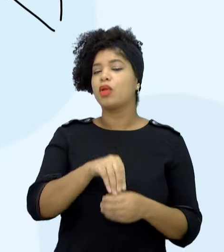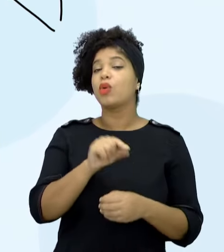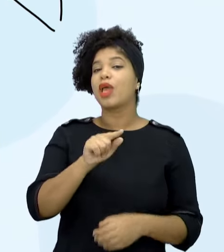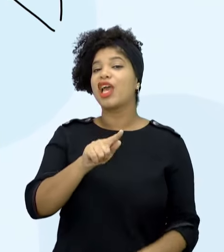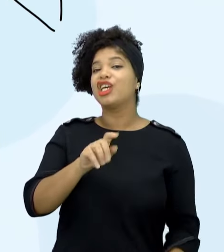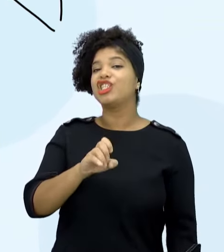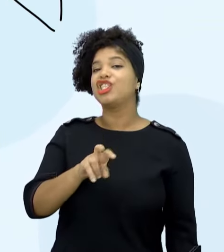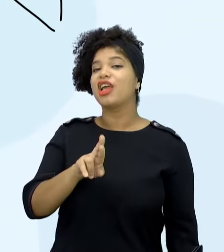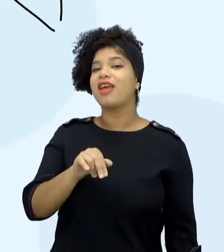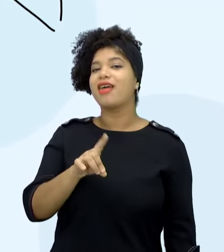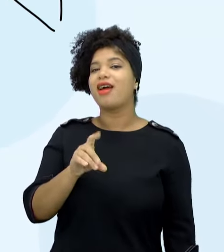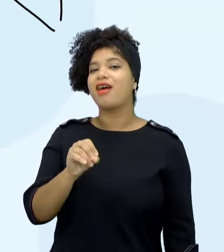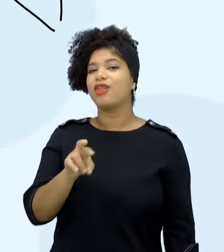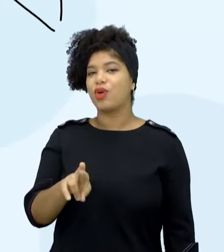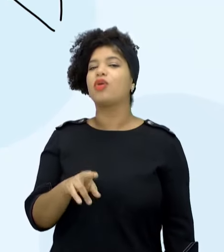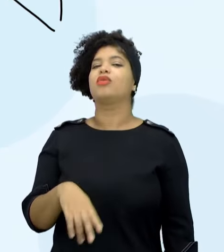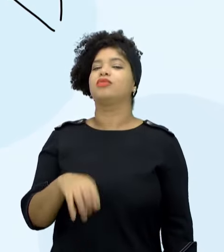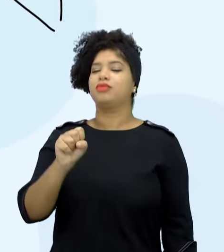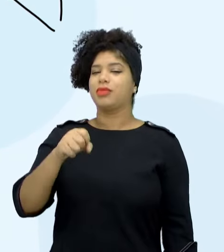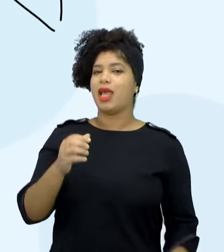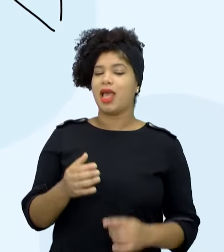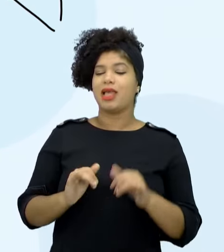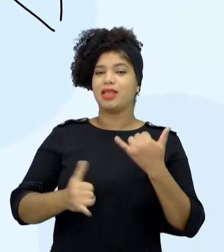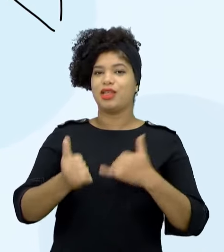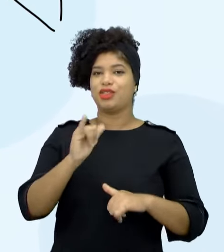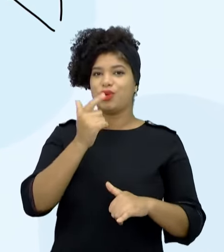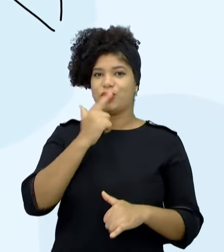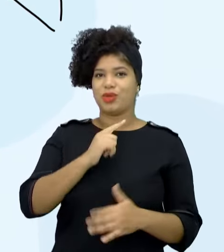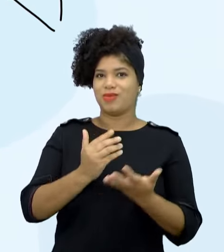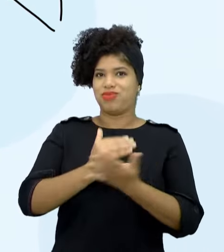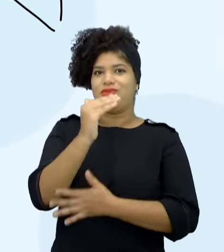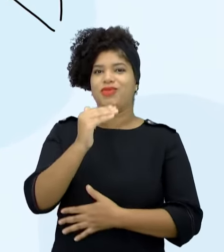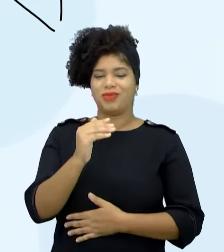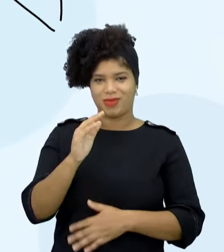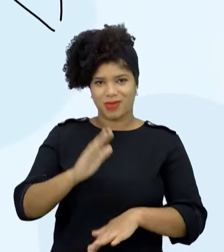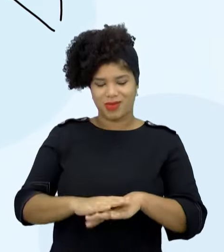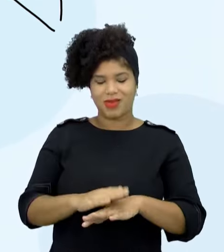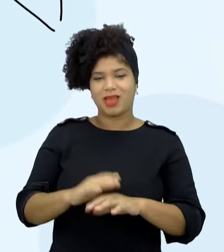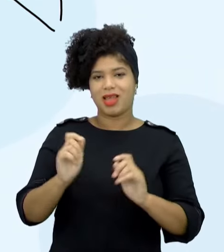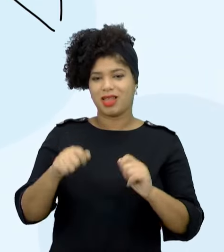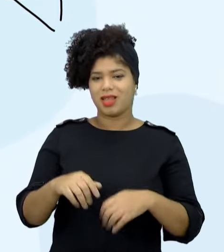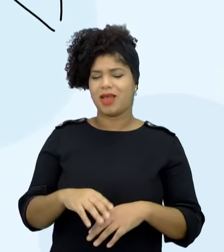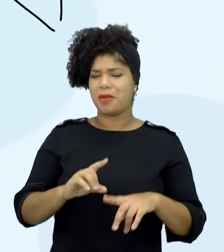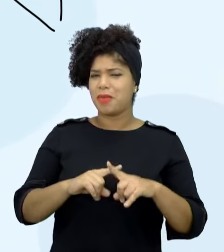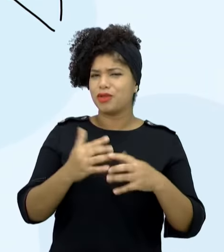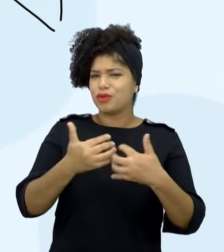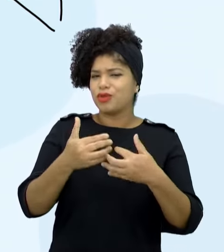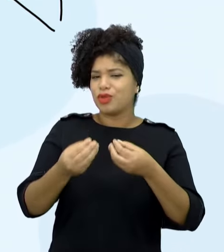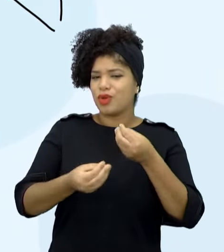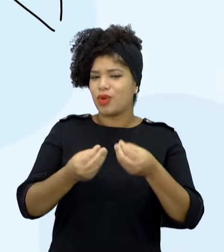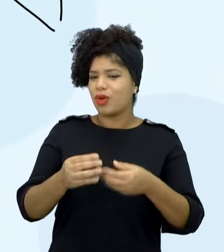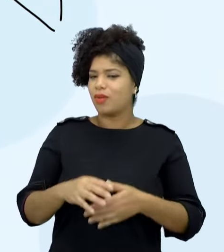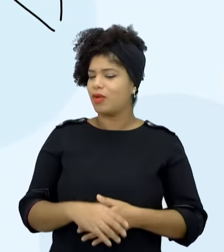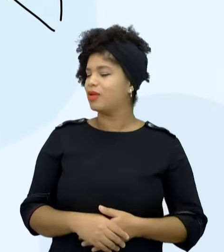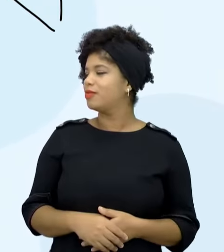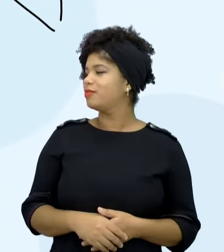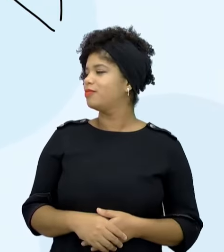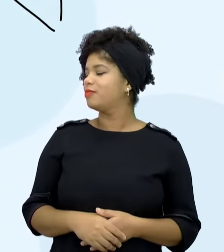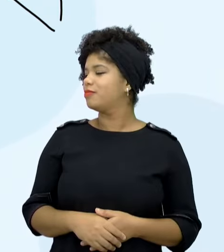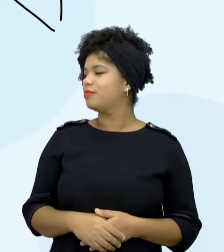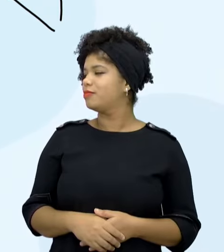E esse gerador, ele basicamente funciona com o